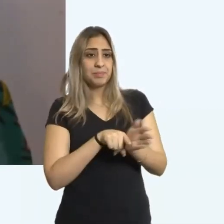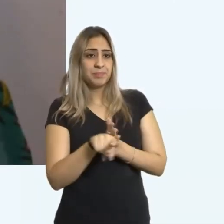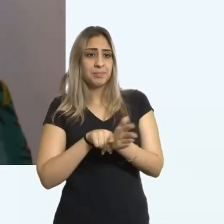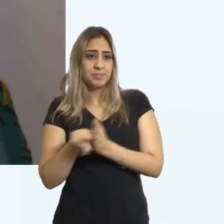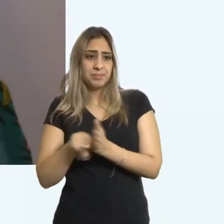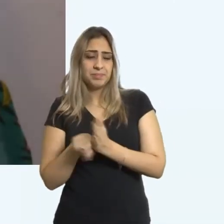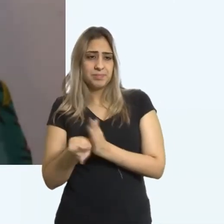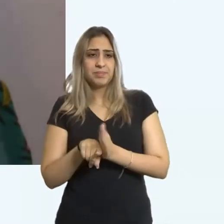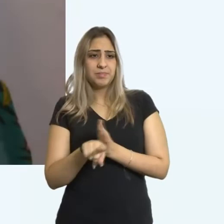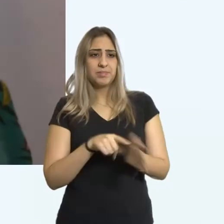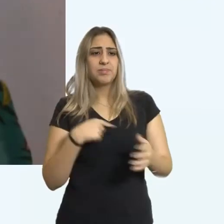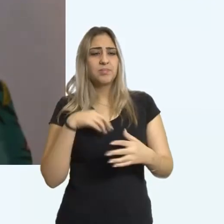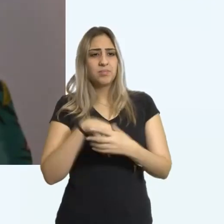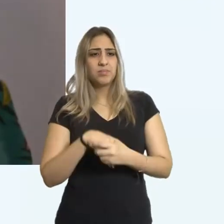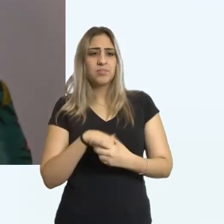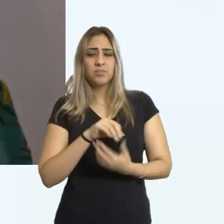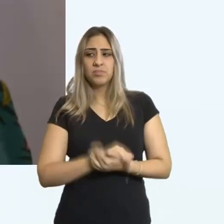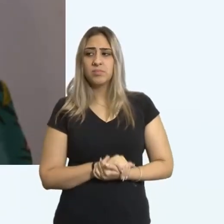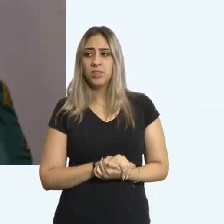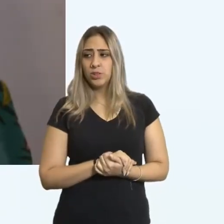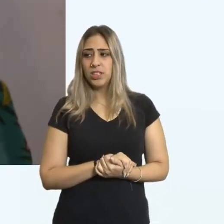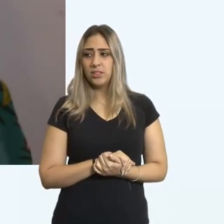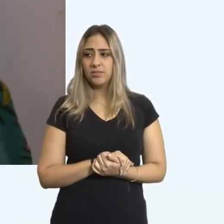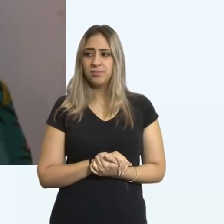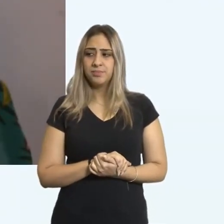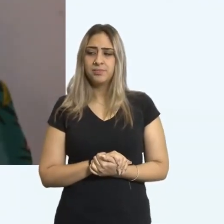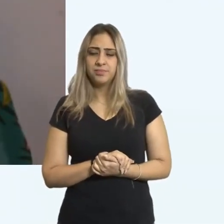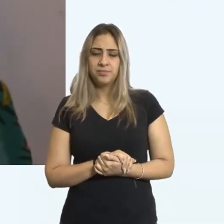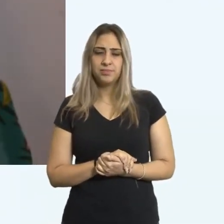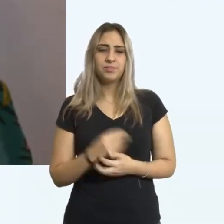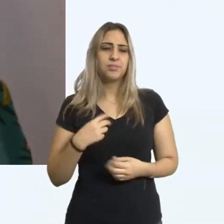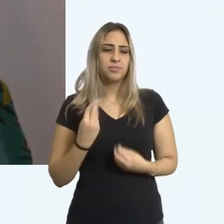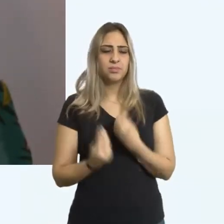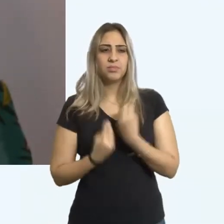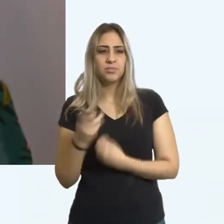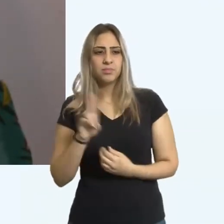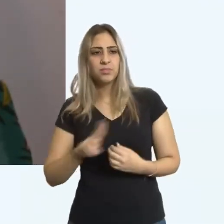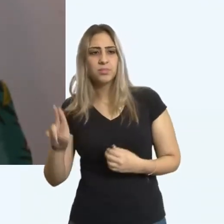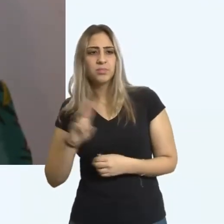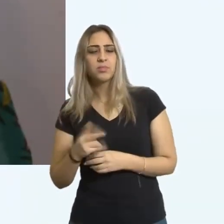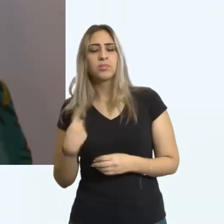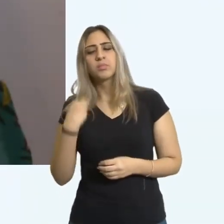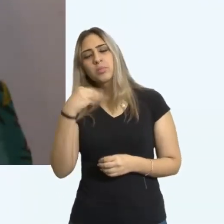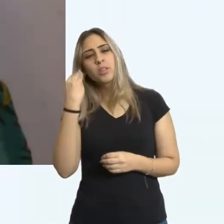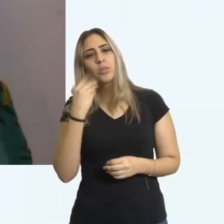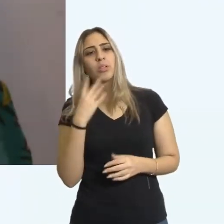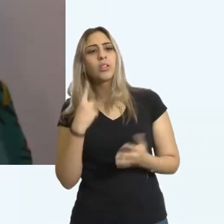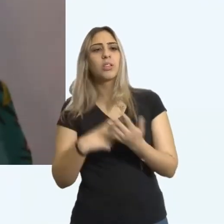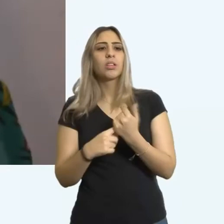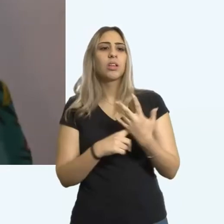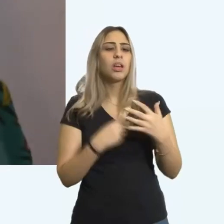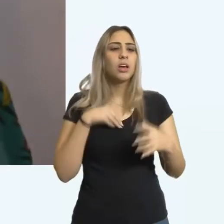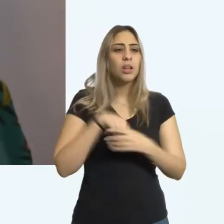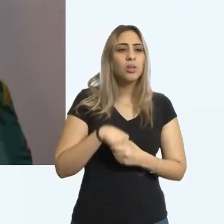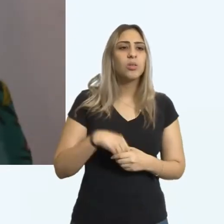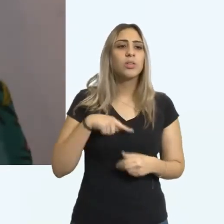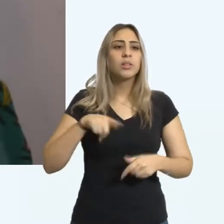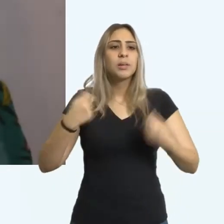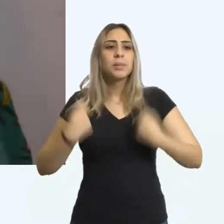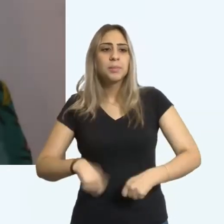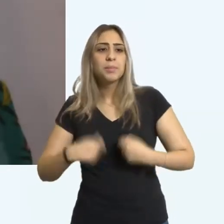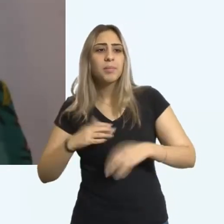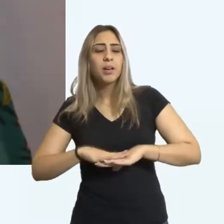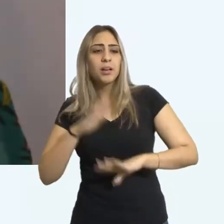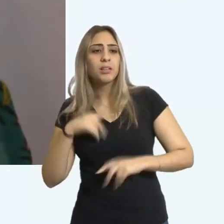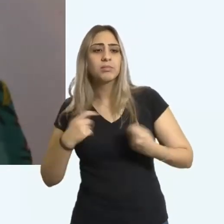estudantes eles tiveram possibilidade de usar a como experimentos técnicos aquilo que eles mais se